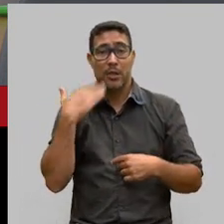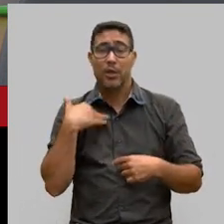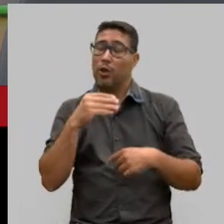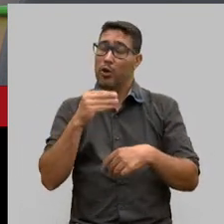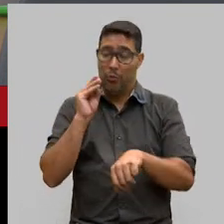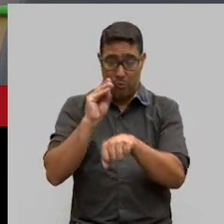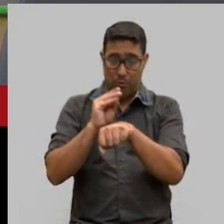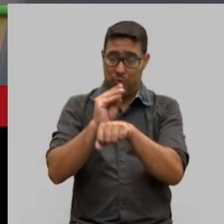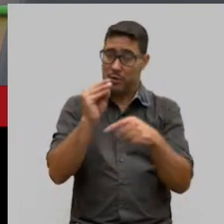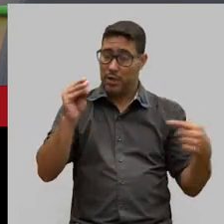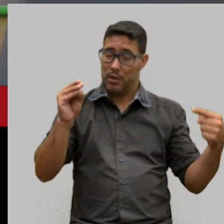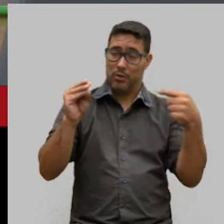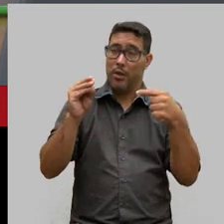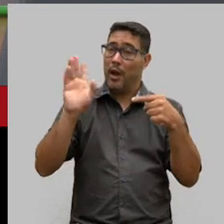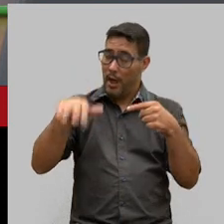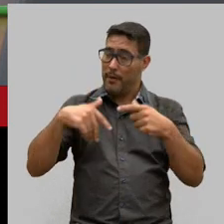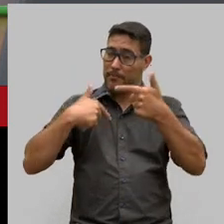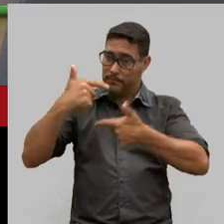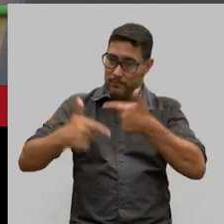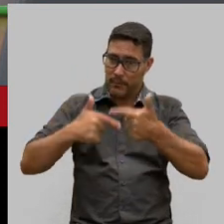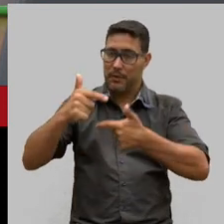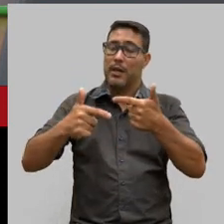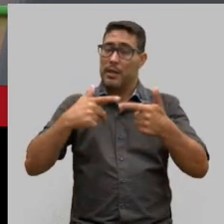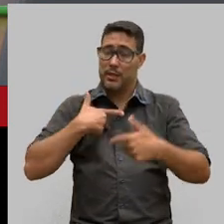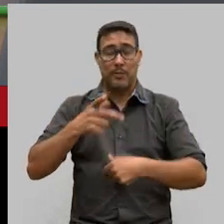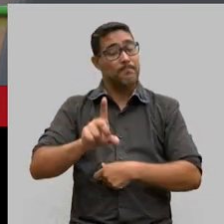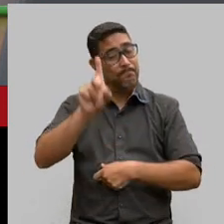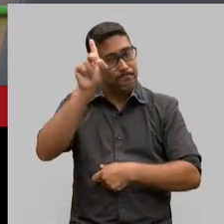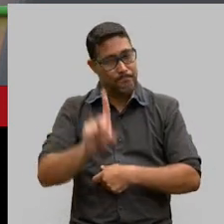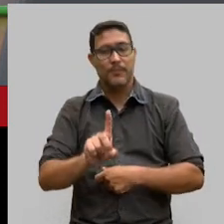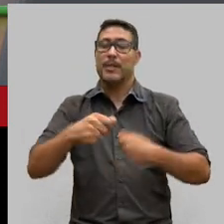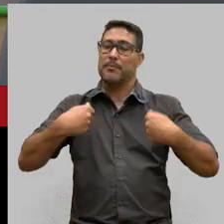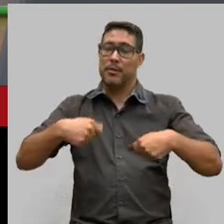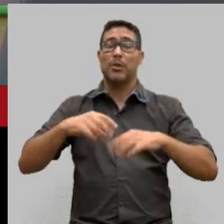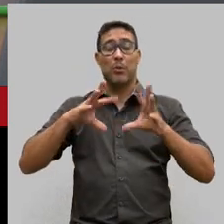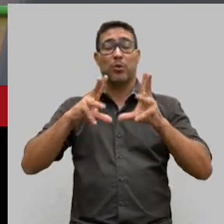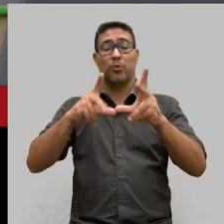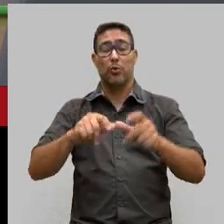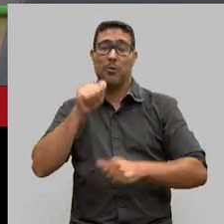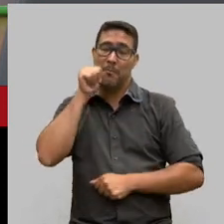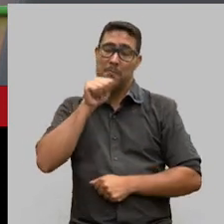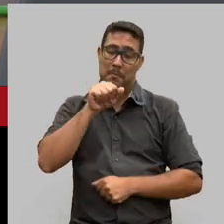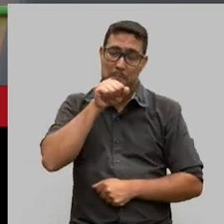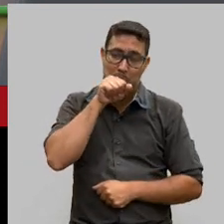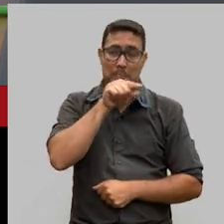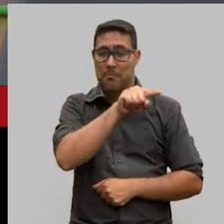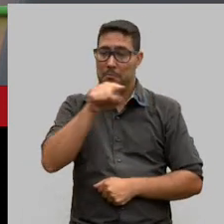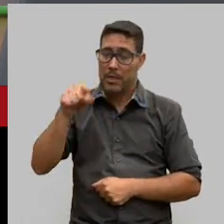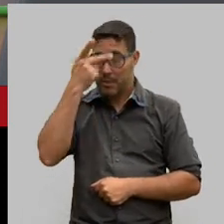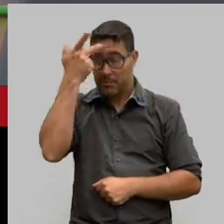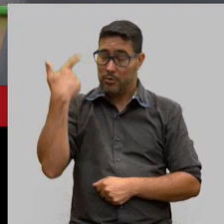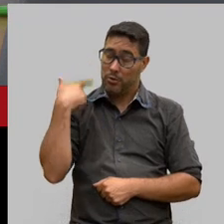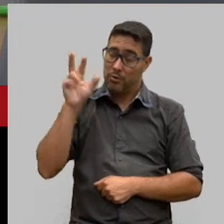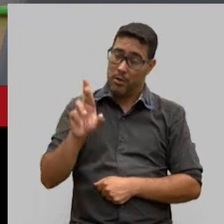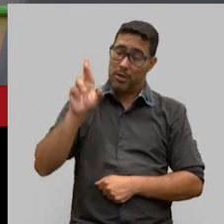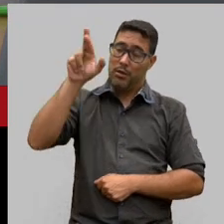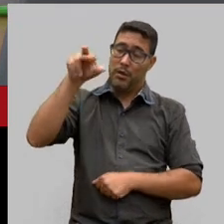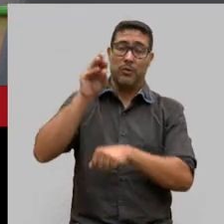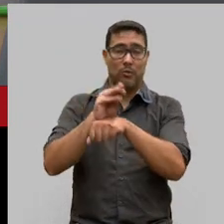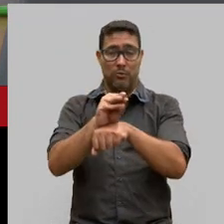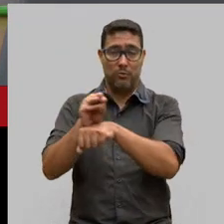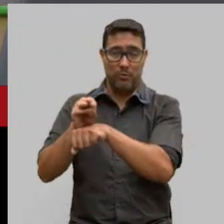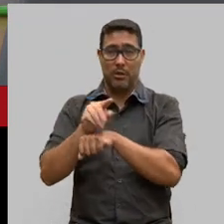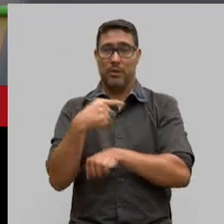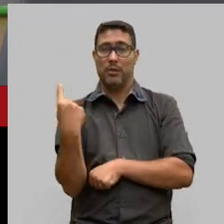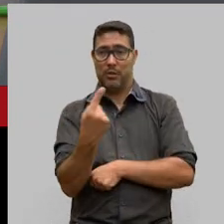deve ser remunerado e deve garantir os direitos previdenciários para essas mães para essas pessoas que cuidam então nós apresentamos